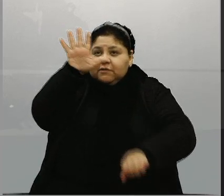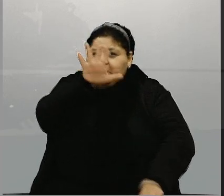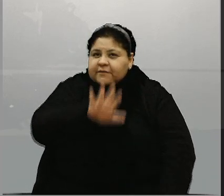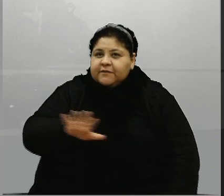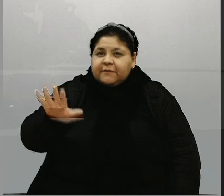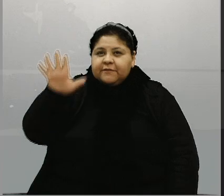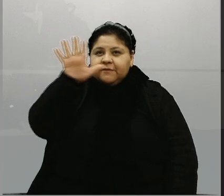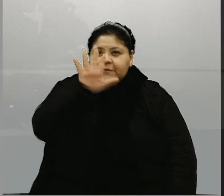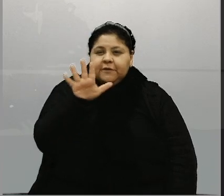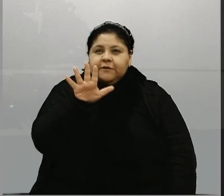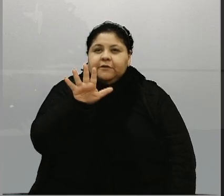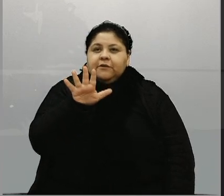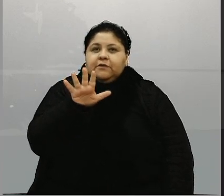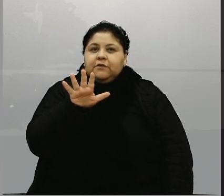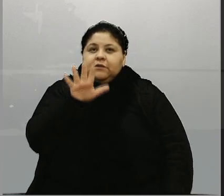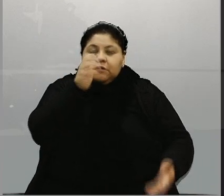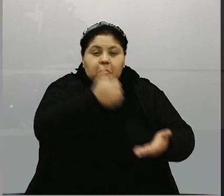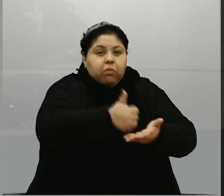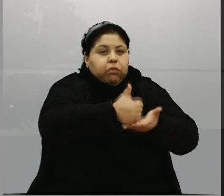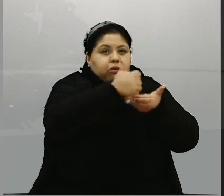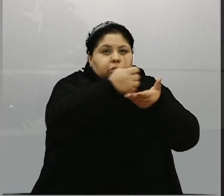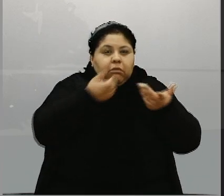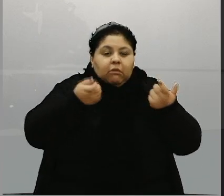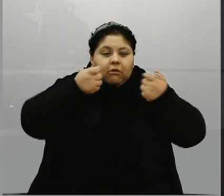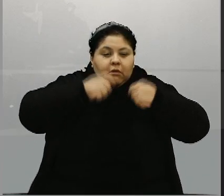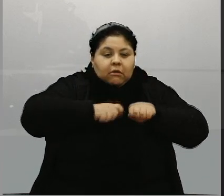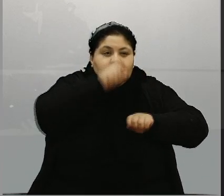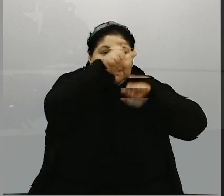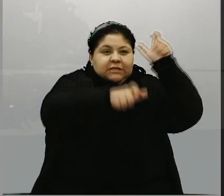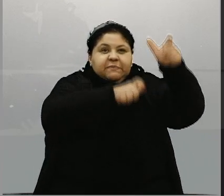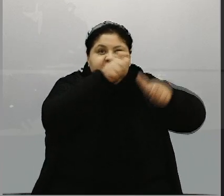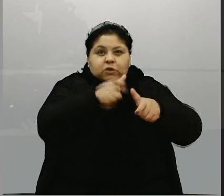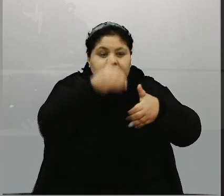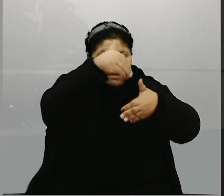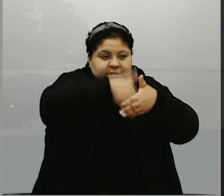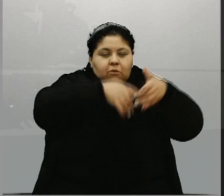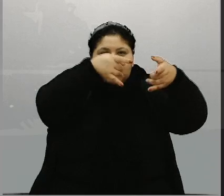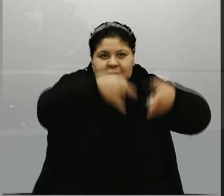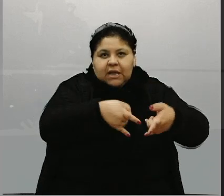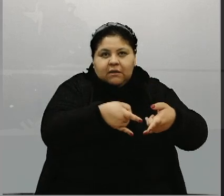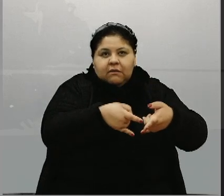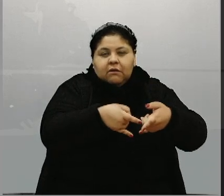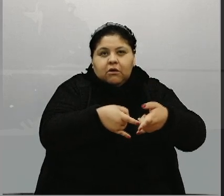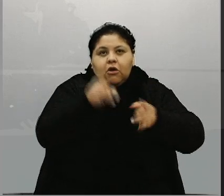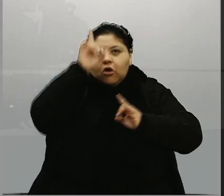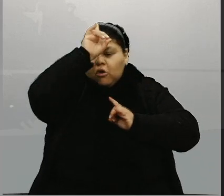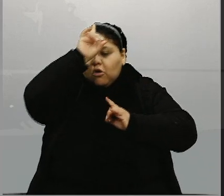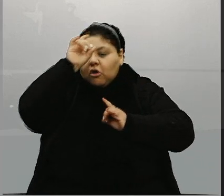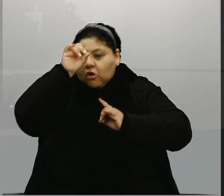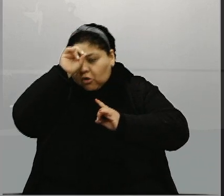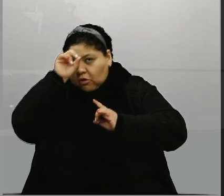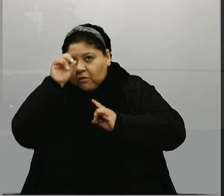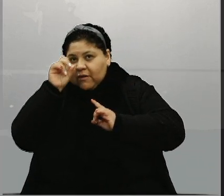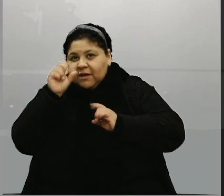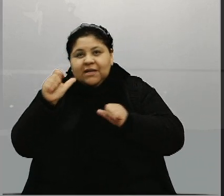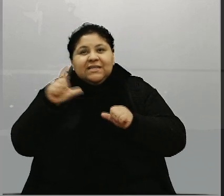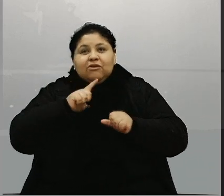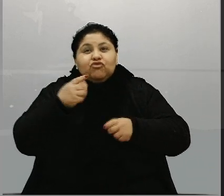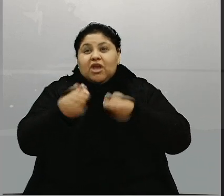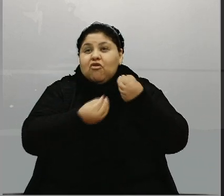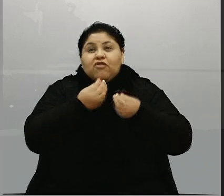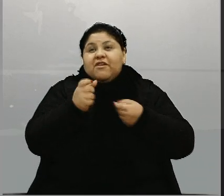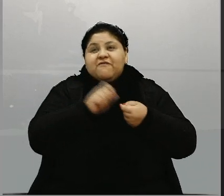bem efetiva, suprindo necessidades dos pacientes, aquilo que o hospital fica de mãos atadas por não